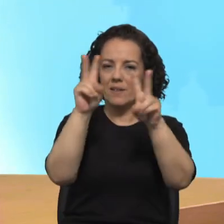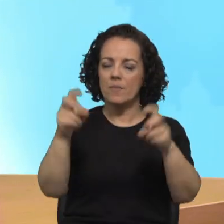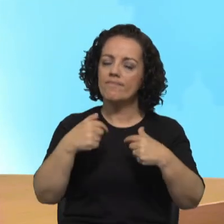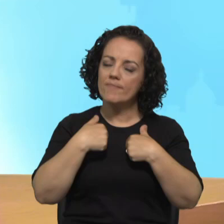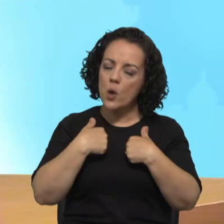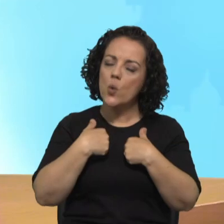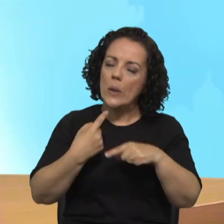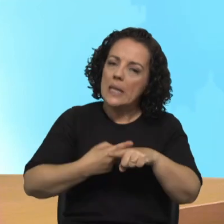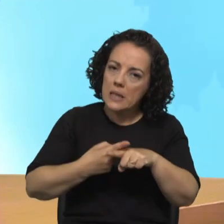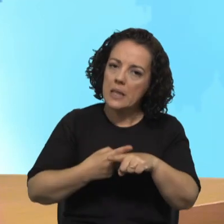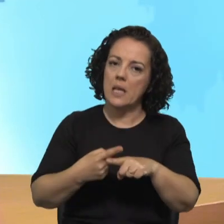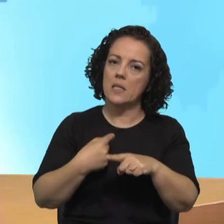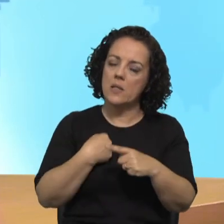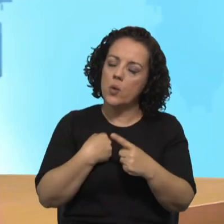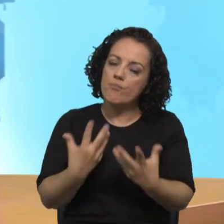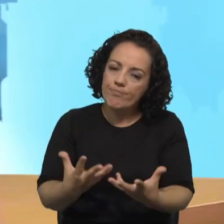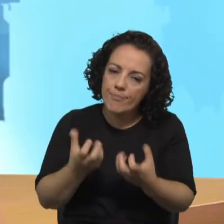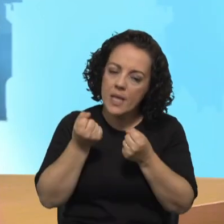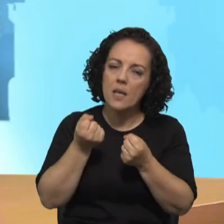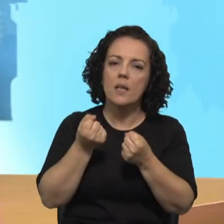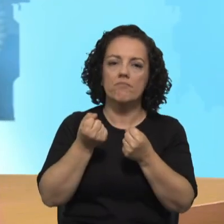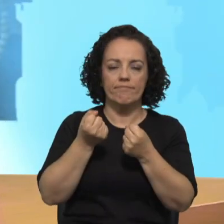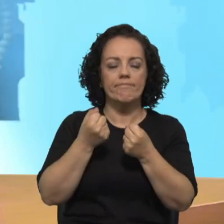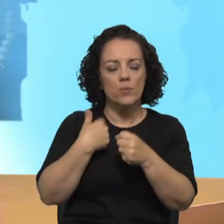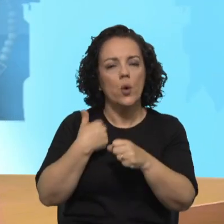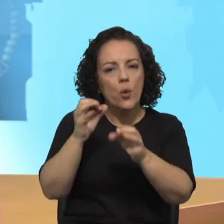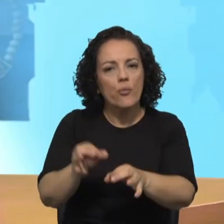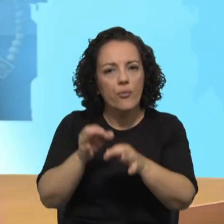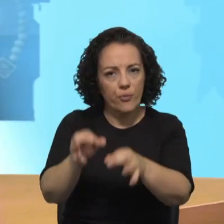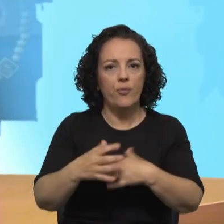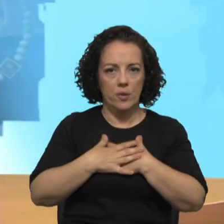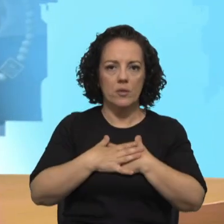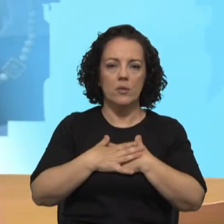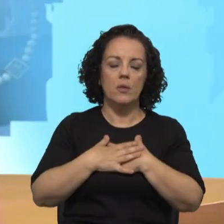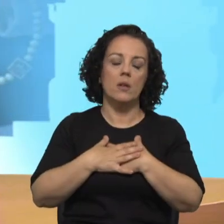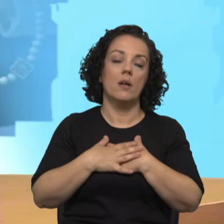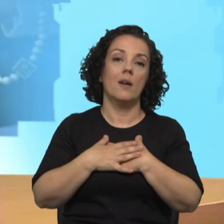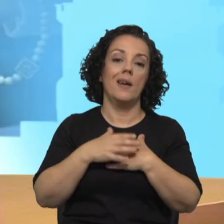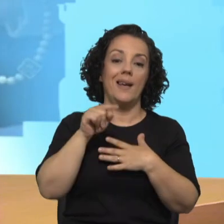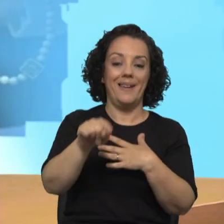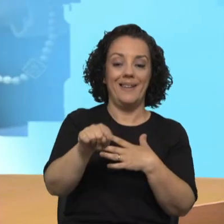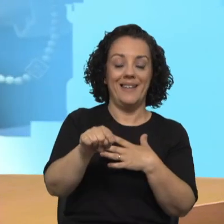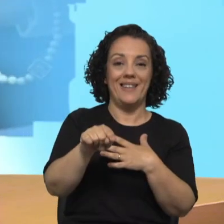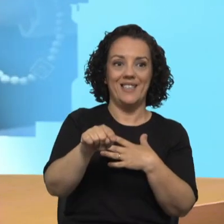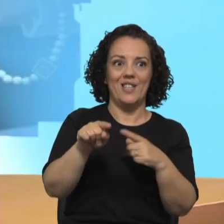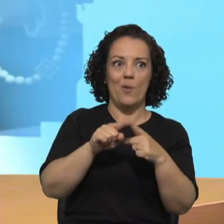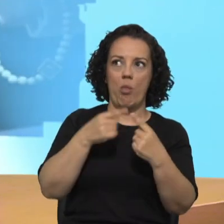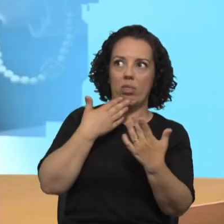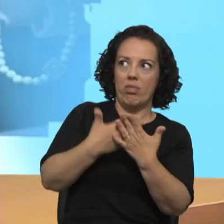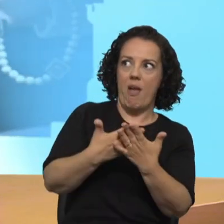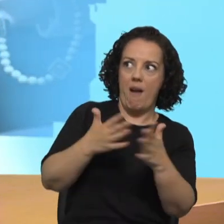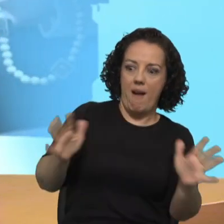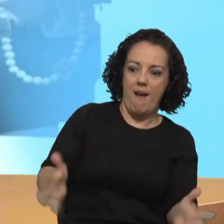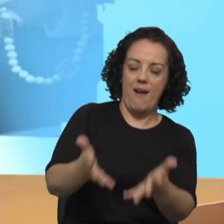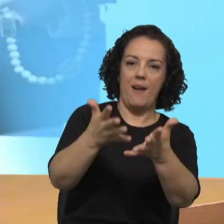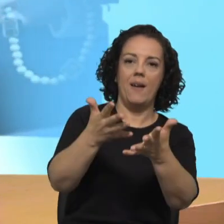eu interesso-me, é-me caro, eu cuido, não é? E, portanto, com esse impulso, com esse elan,